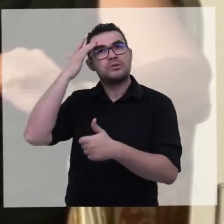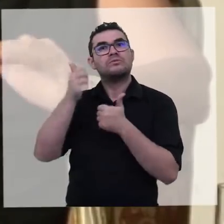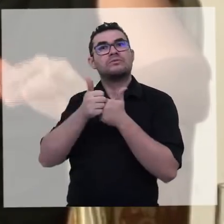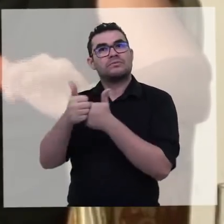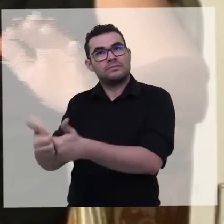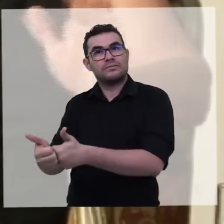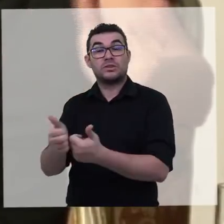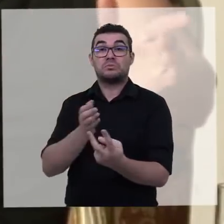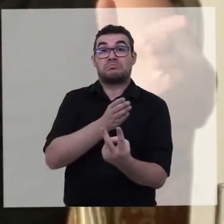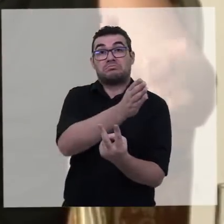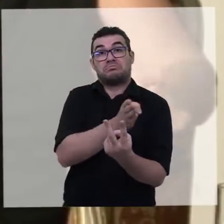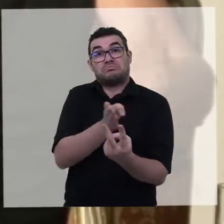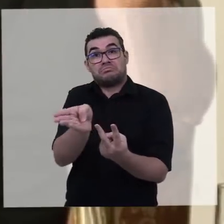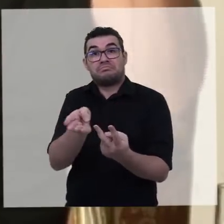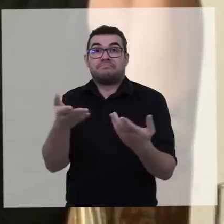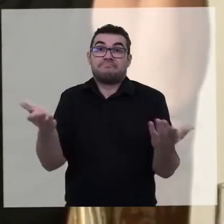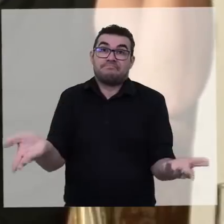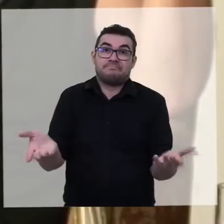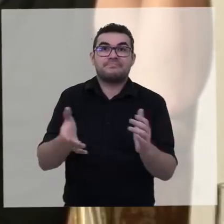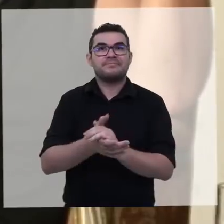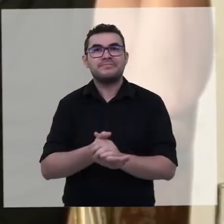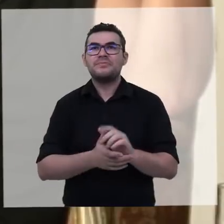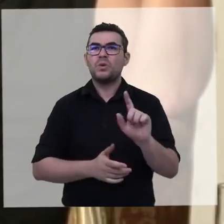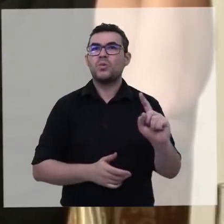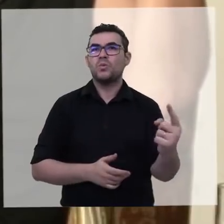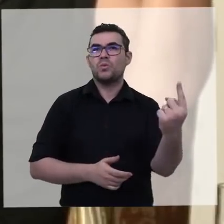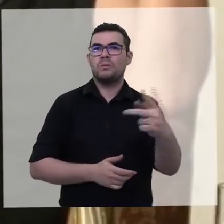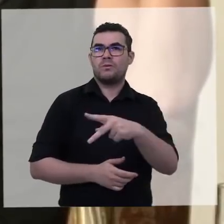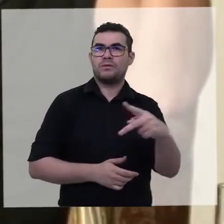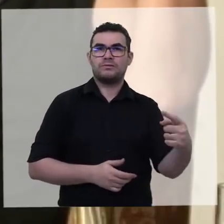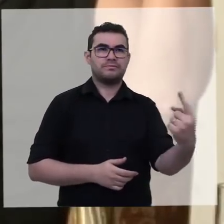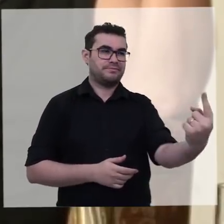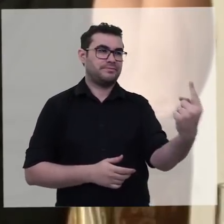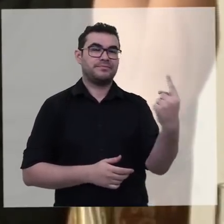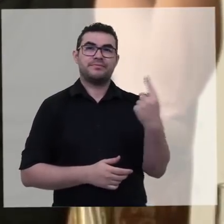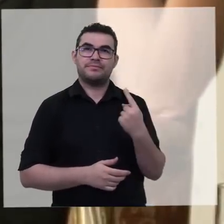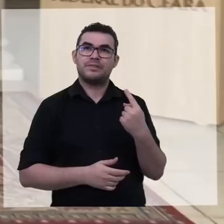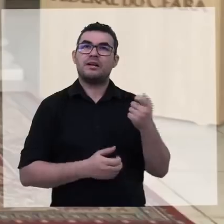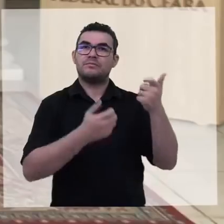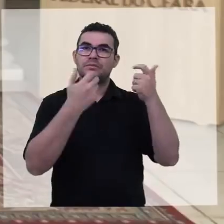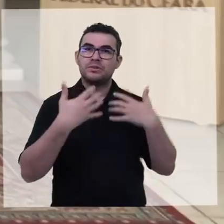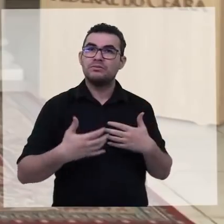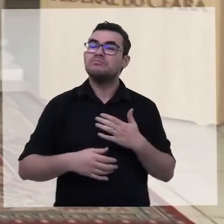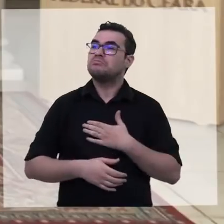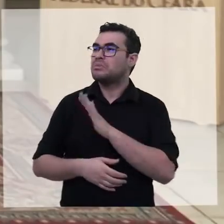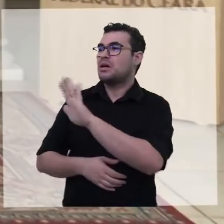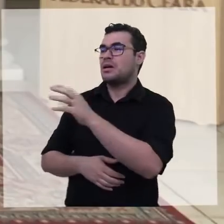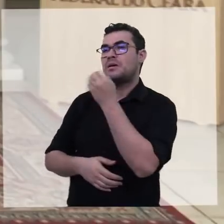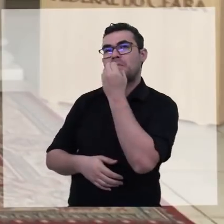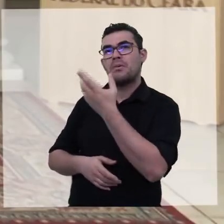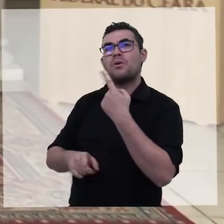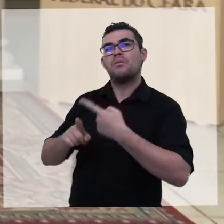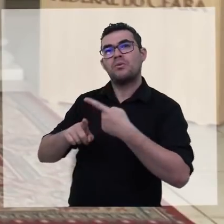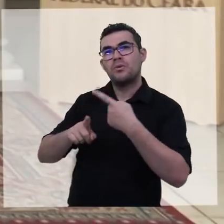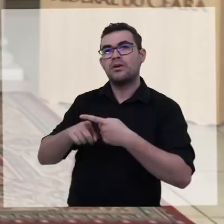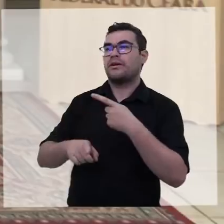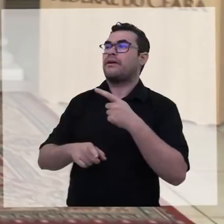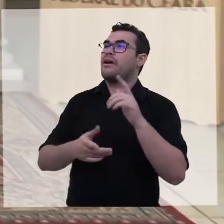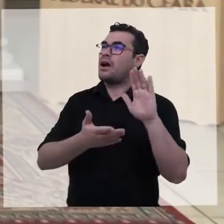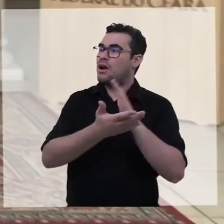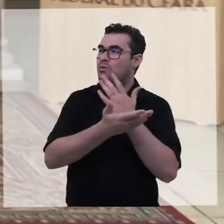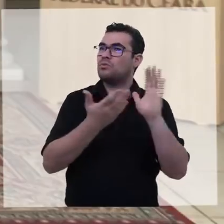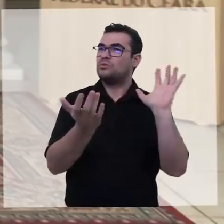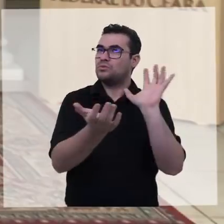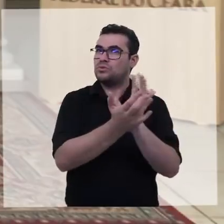Madrid, disse, olha, interessante porque o SDA está querendo começar a revisar a equação